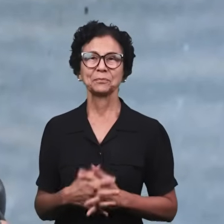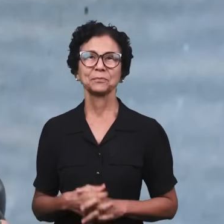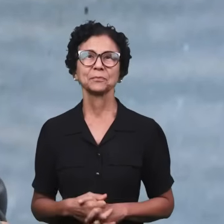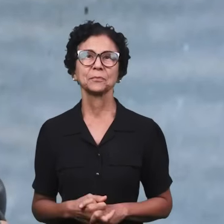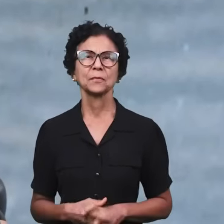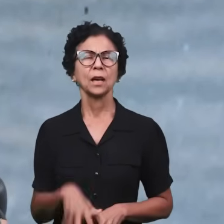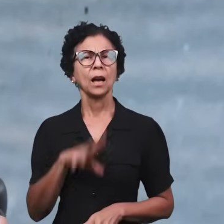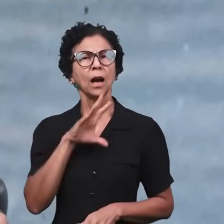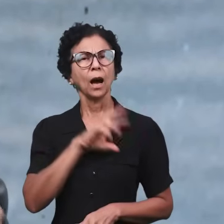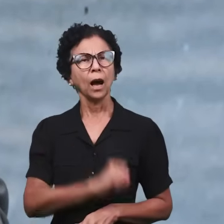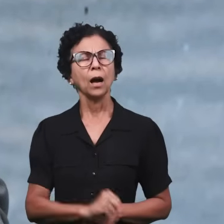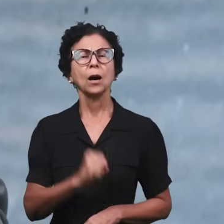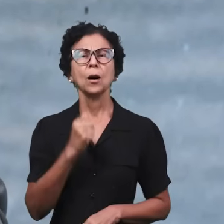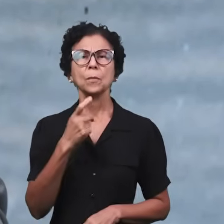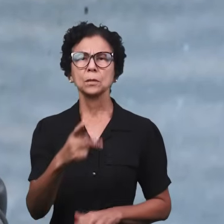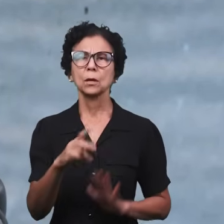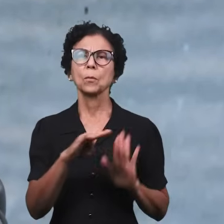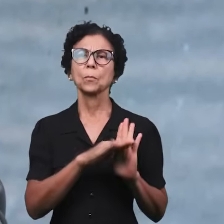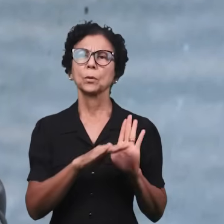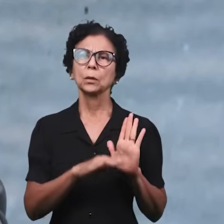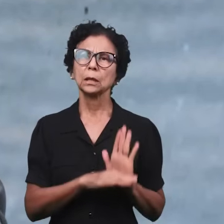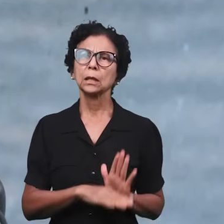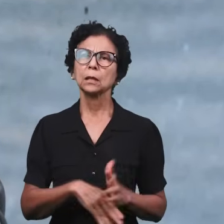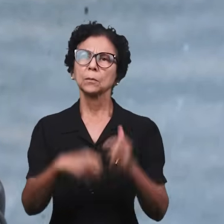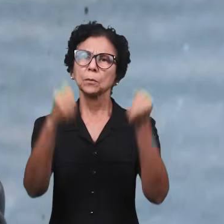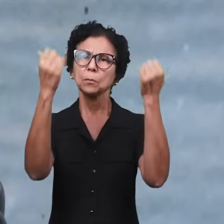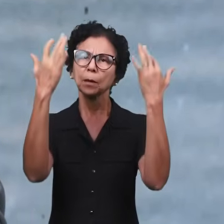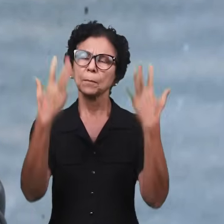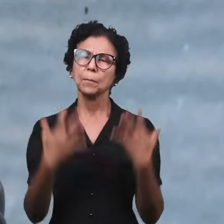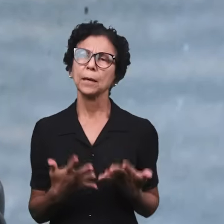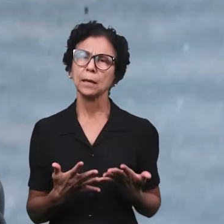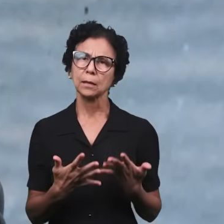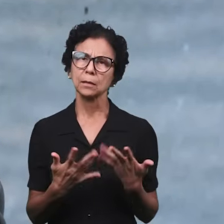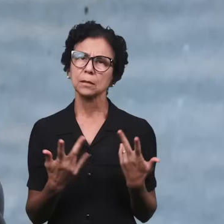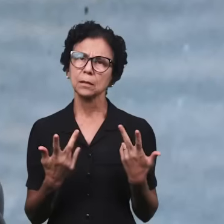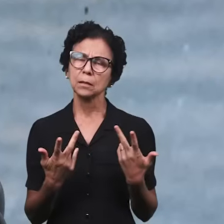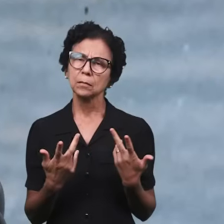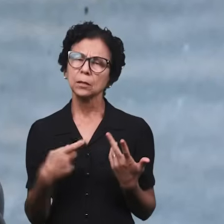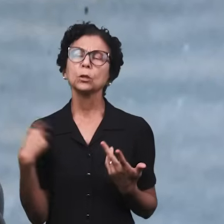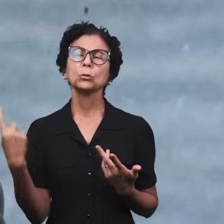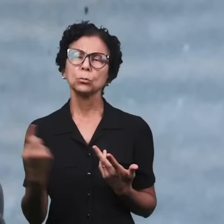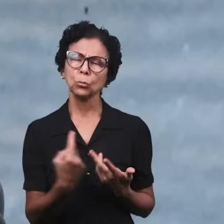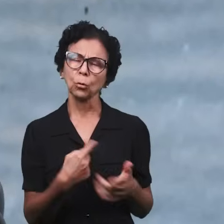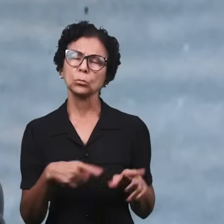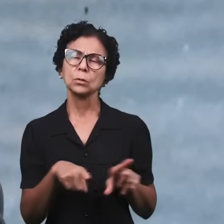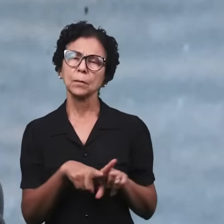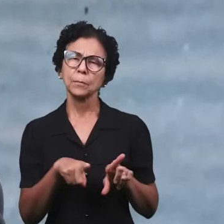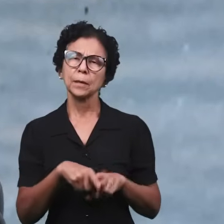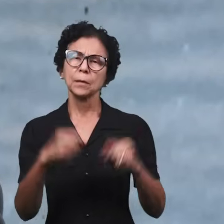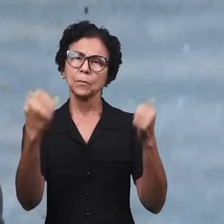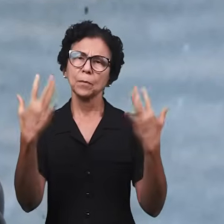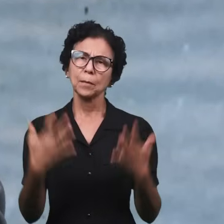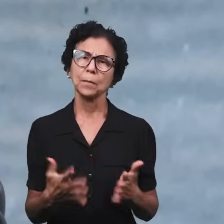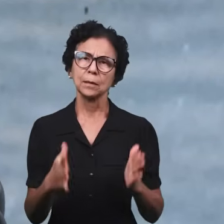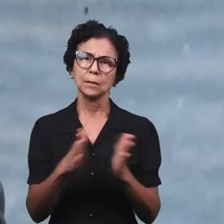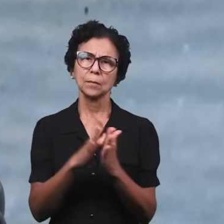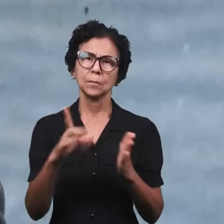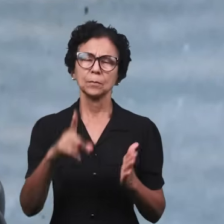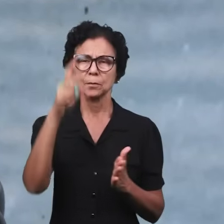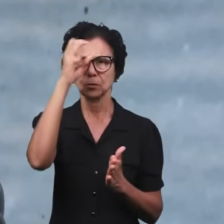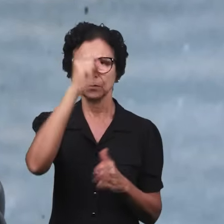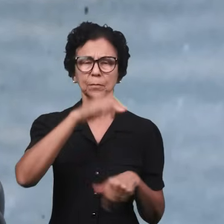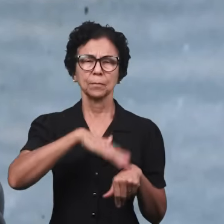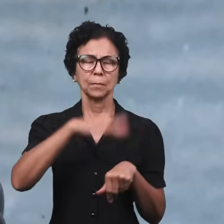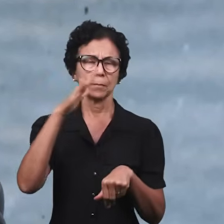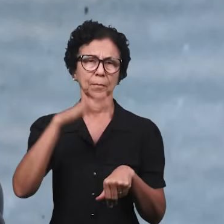amo muito esse programa. Para mim é uma bênção como todos os outros. Cada dia a gente aprende mais da palavra de Deus.